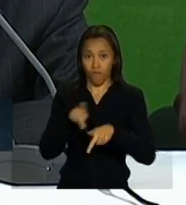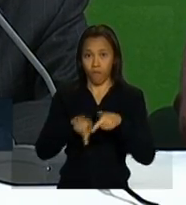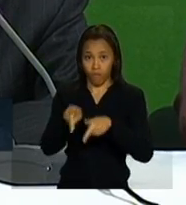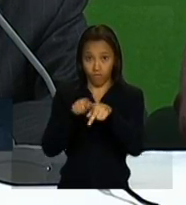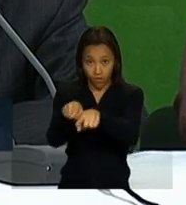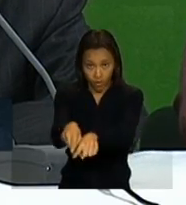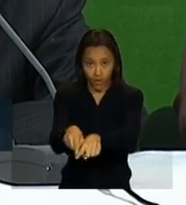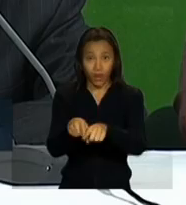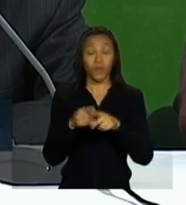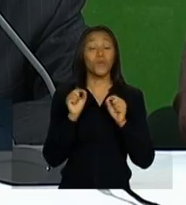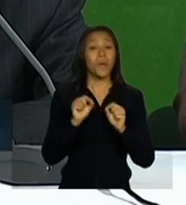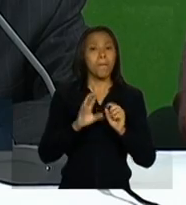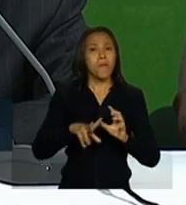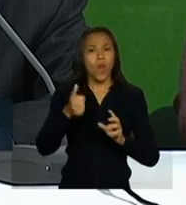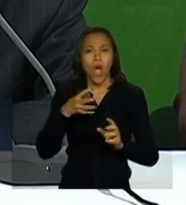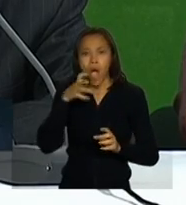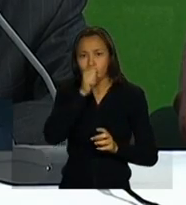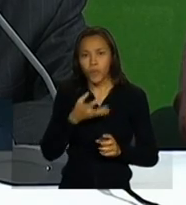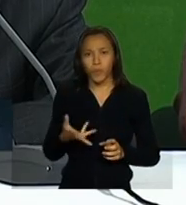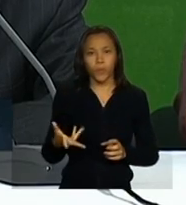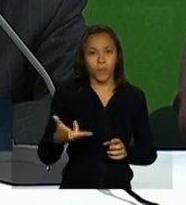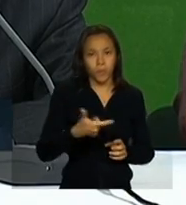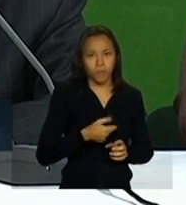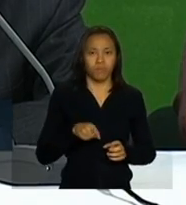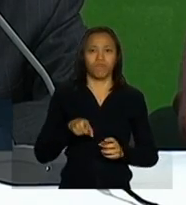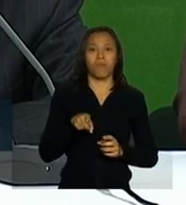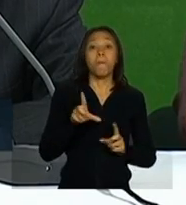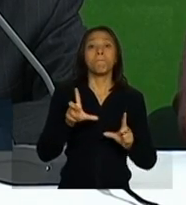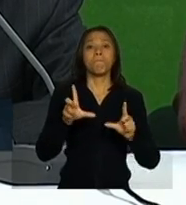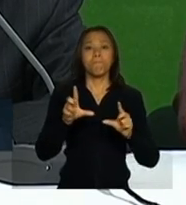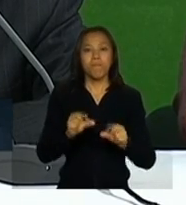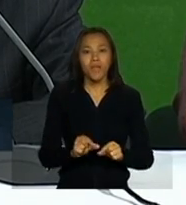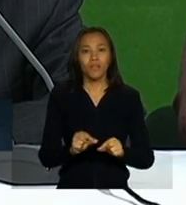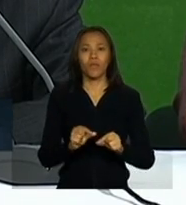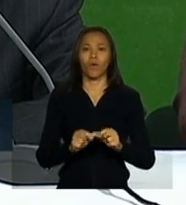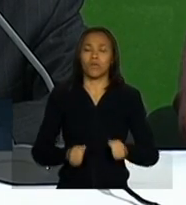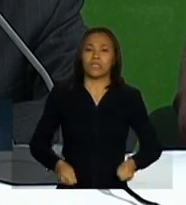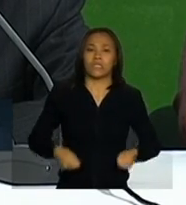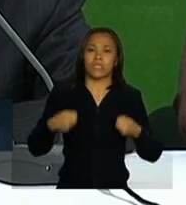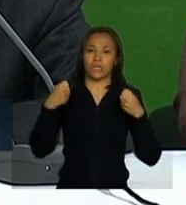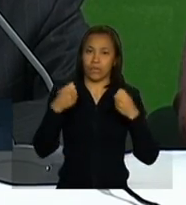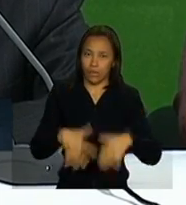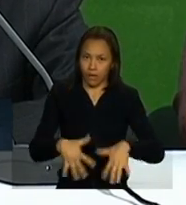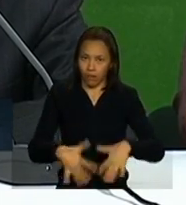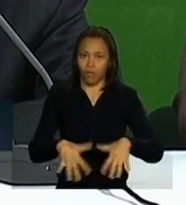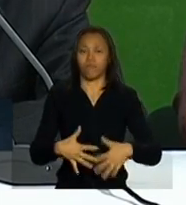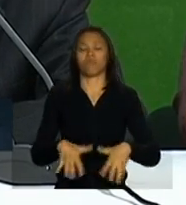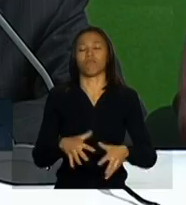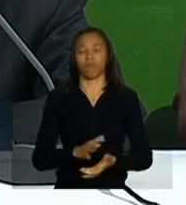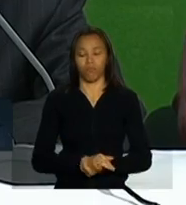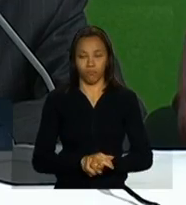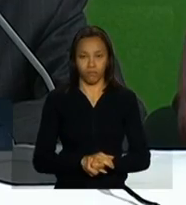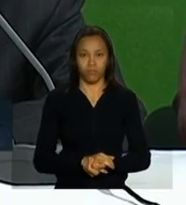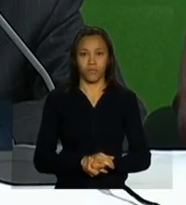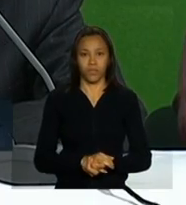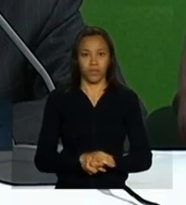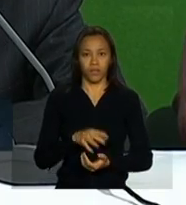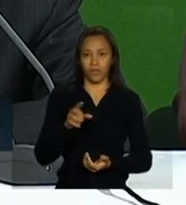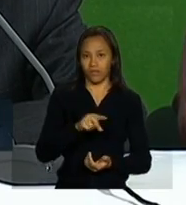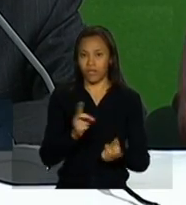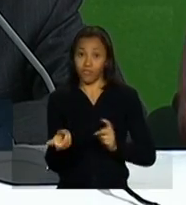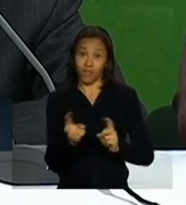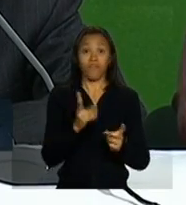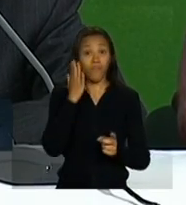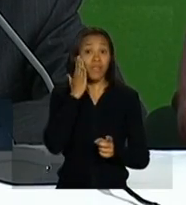verdade, maior eficiência significa menores fretes e menores fretes em diferença de